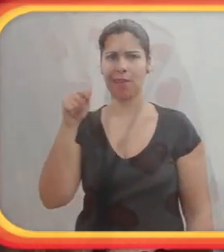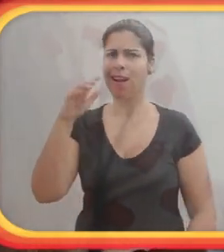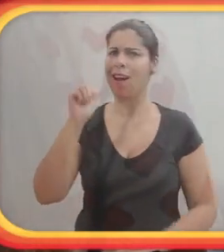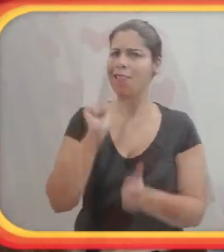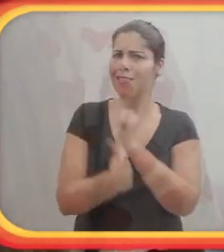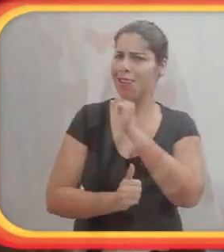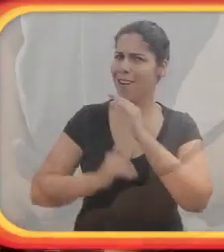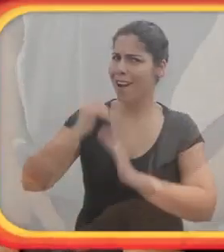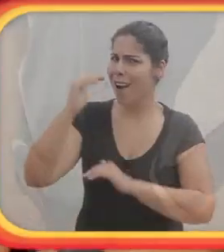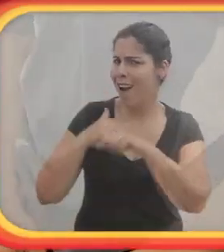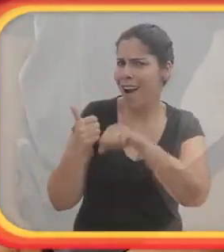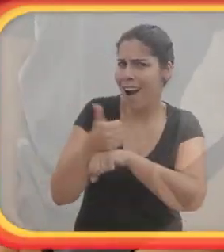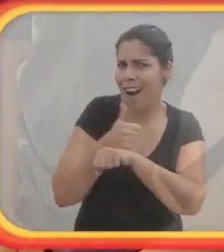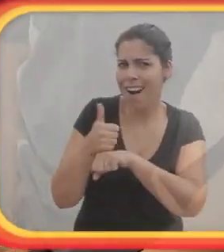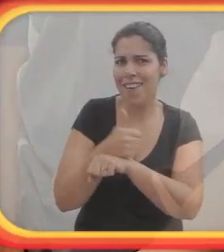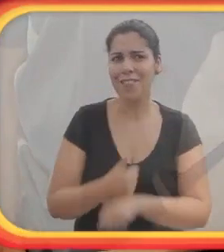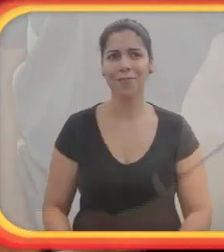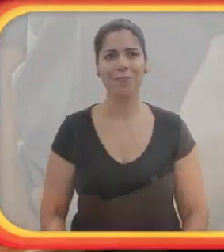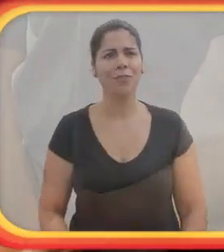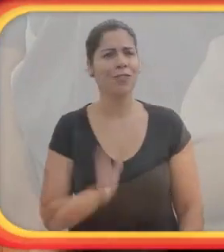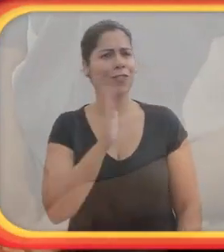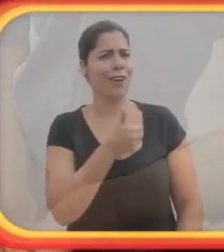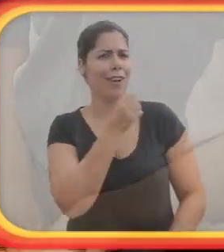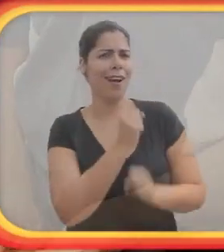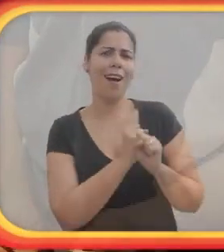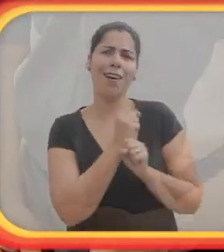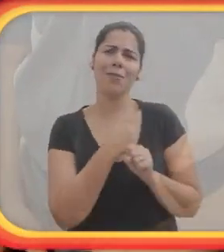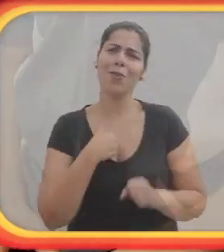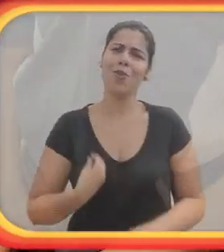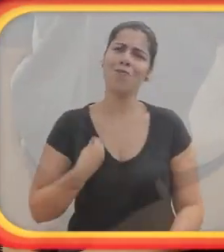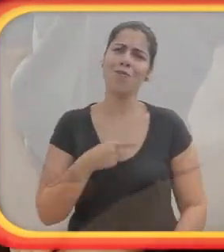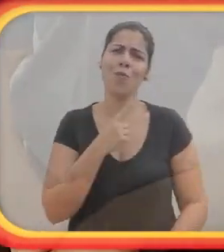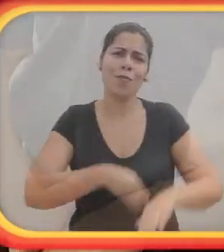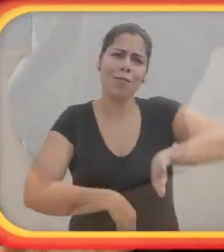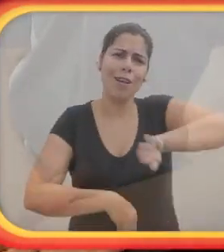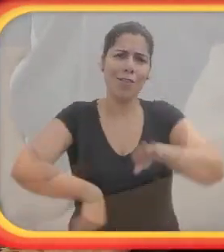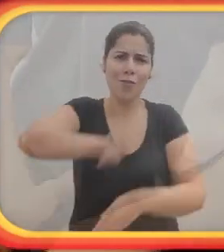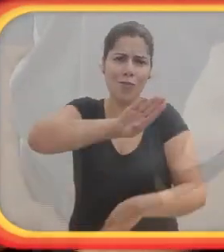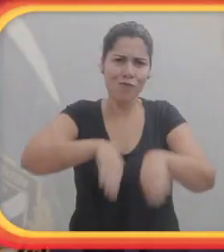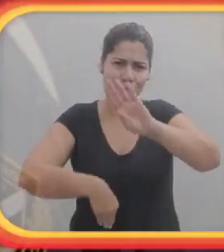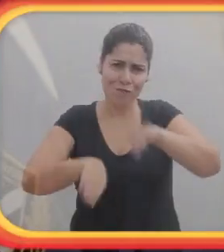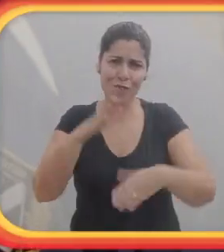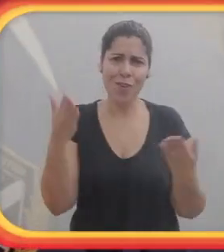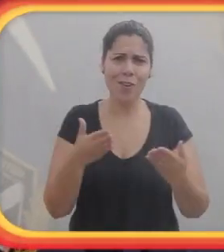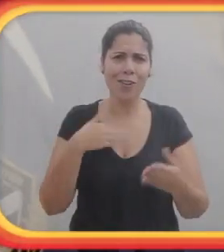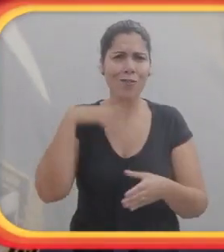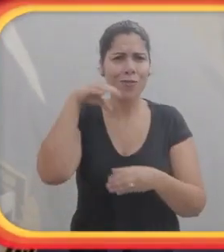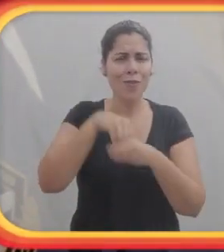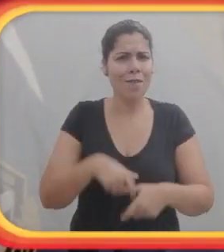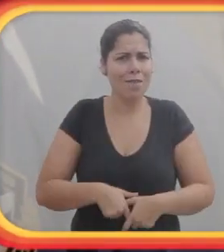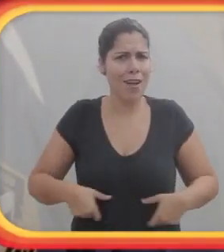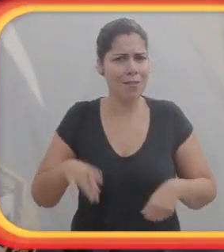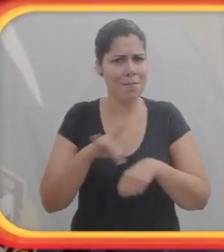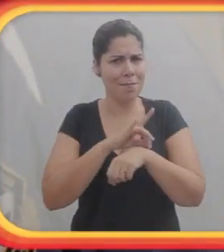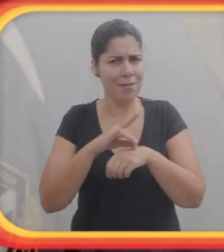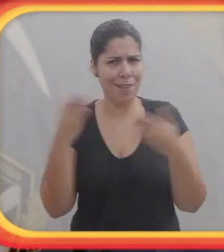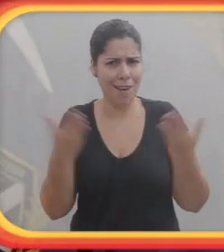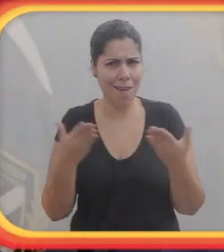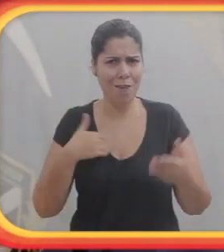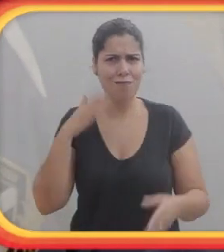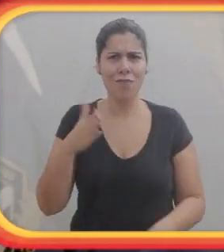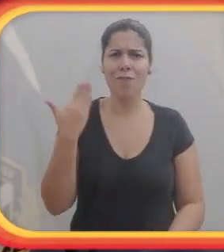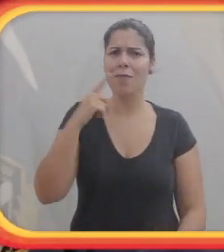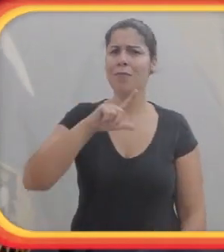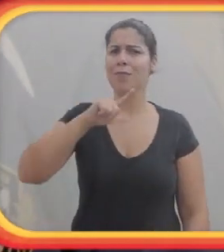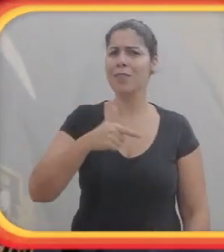amigo de uma longa data. O nome dele é Matheus Rocha e é um atleta profissional. Já faz 10 anos que eu